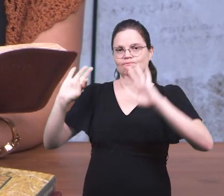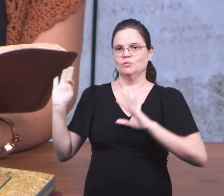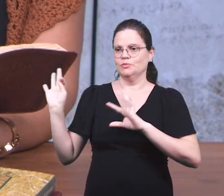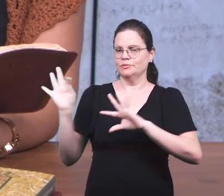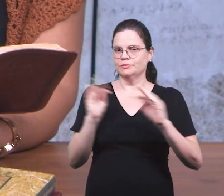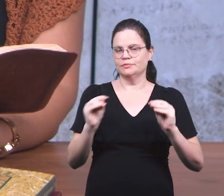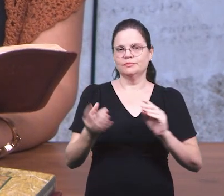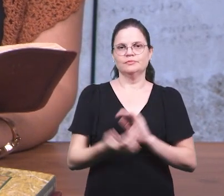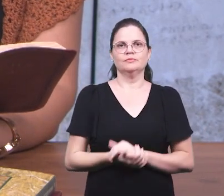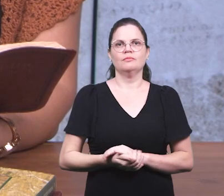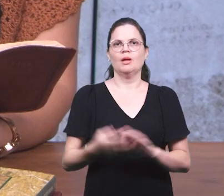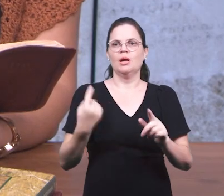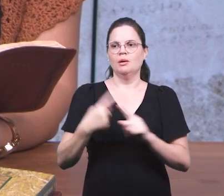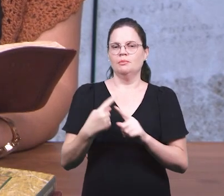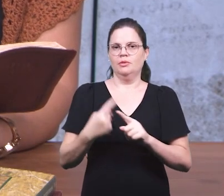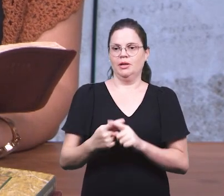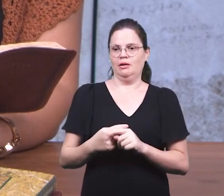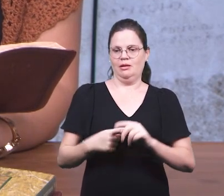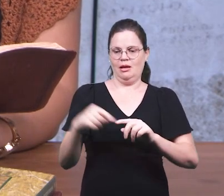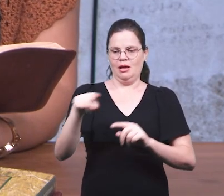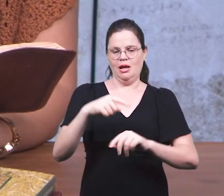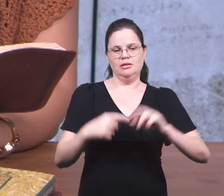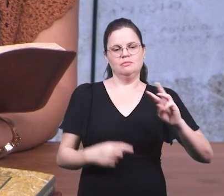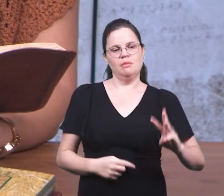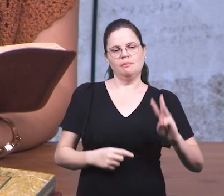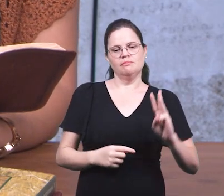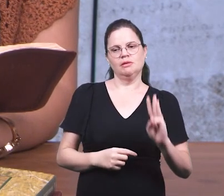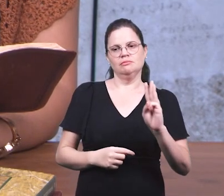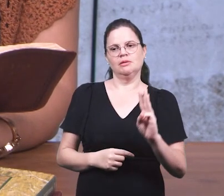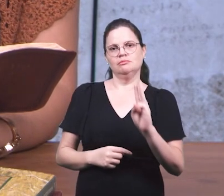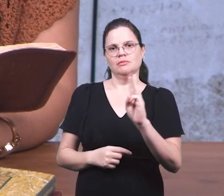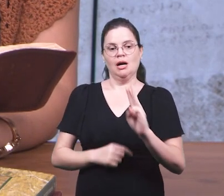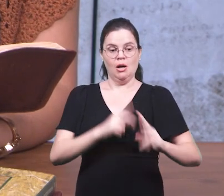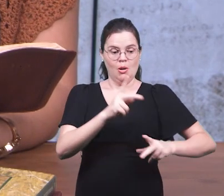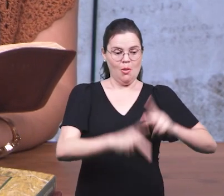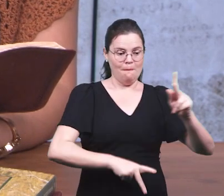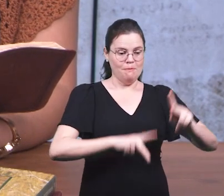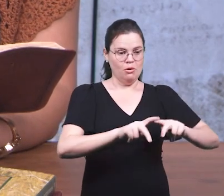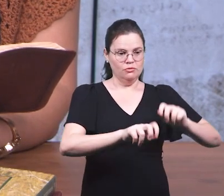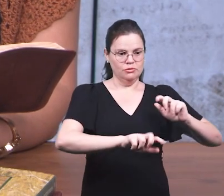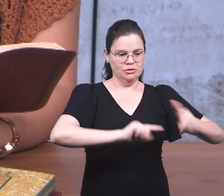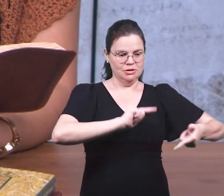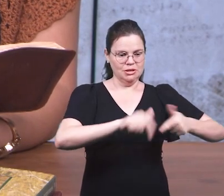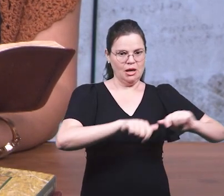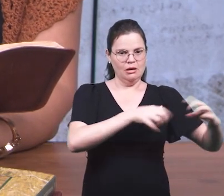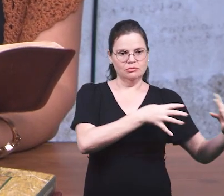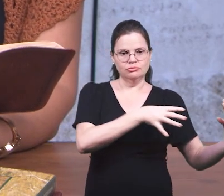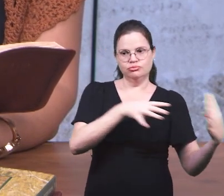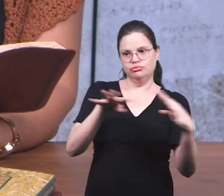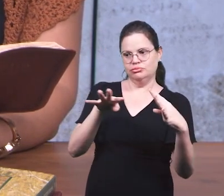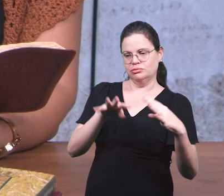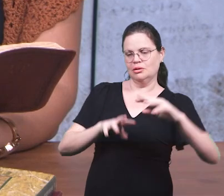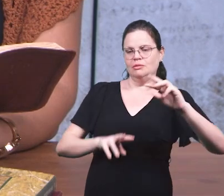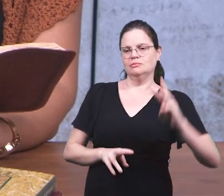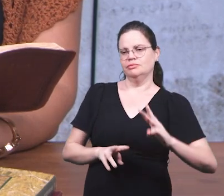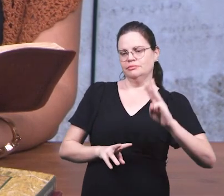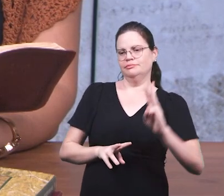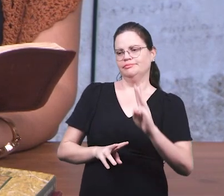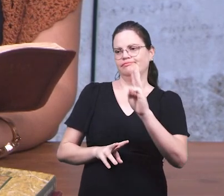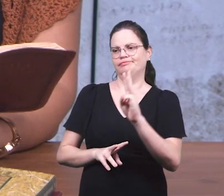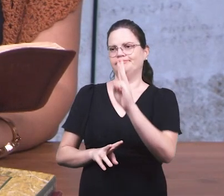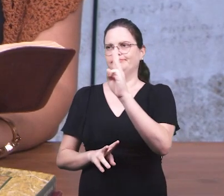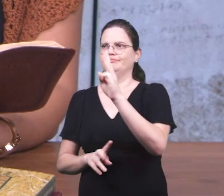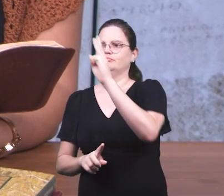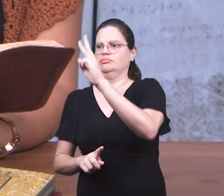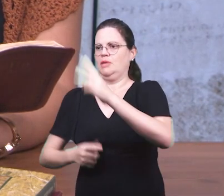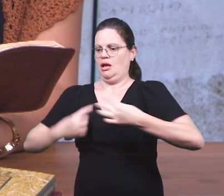ordenara, porque subiram ao monte de Or perante os olhos de toda a congregação. E Moisés despiu a